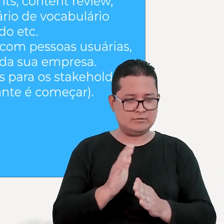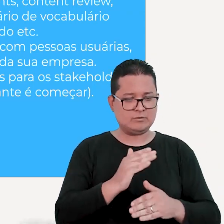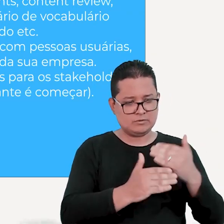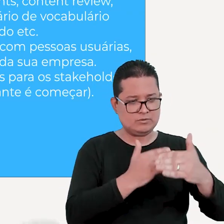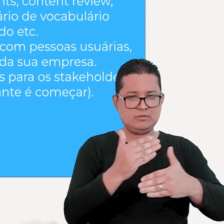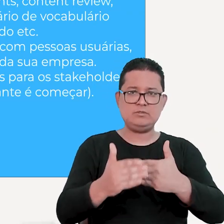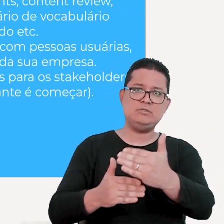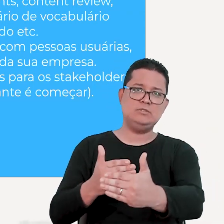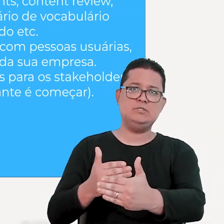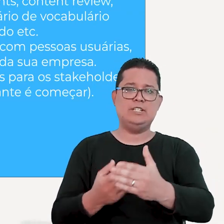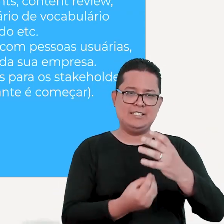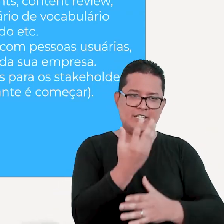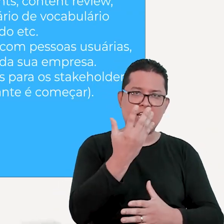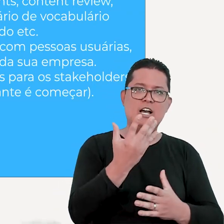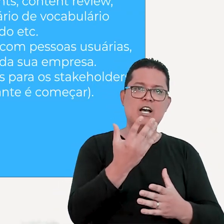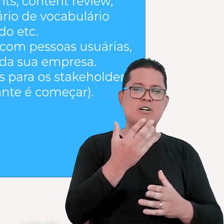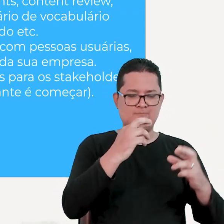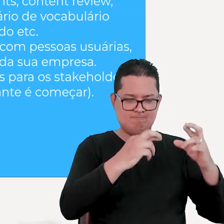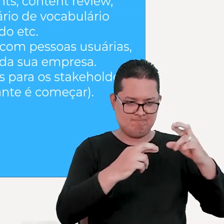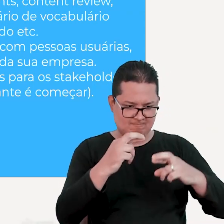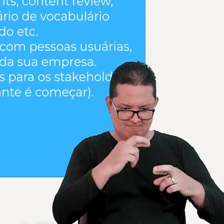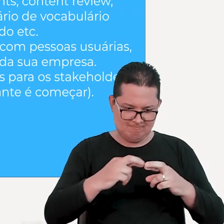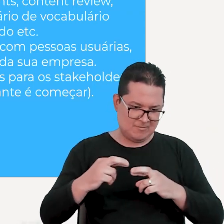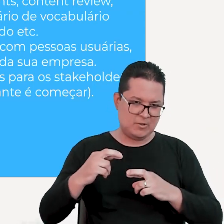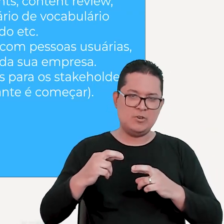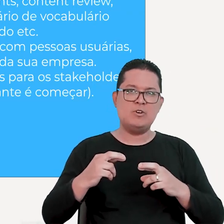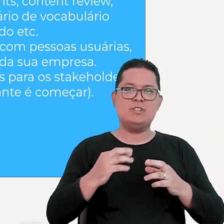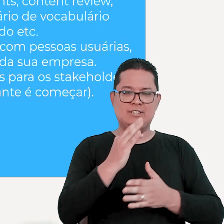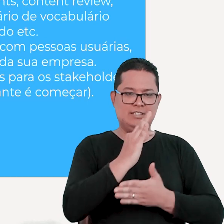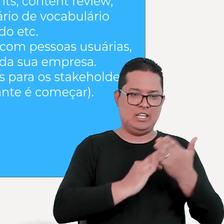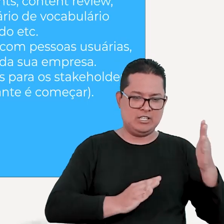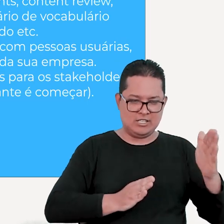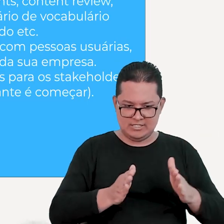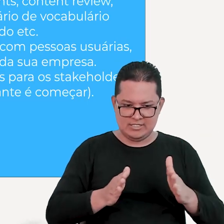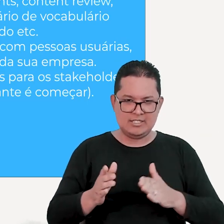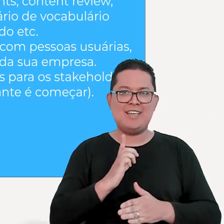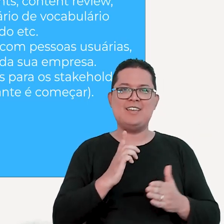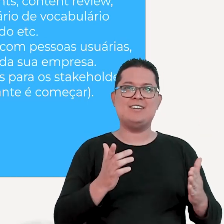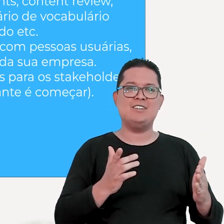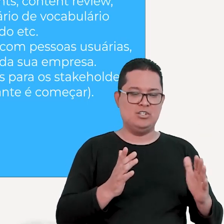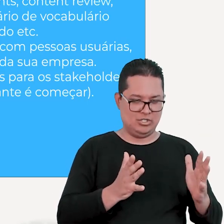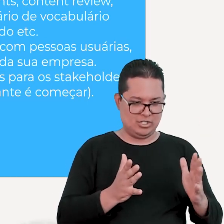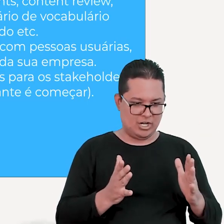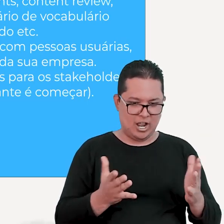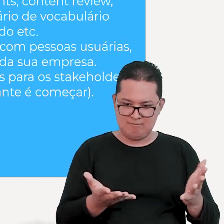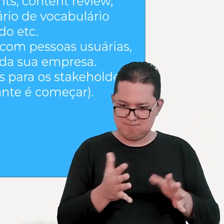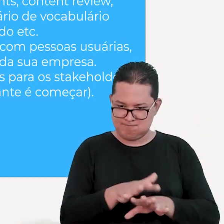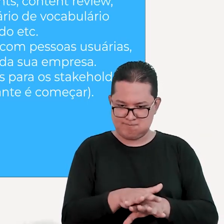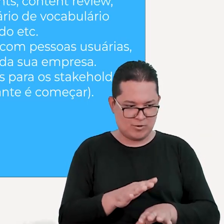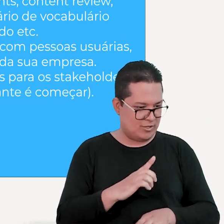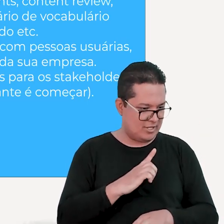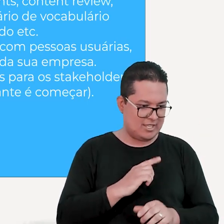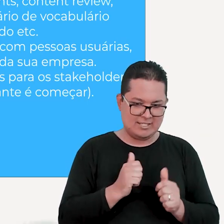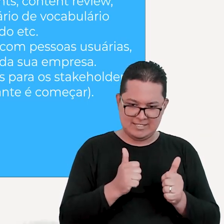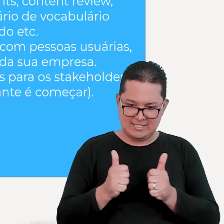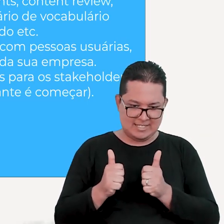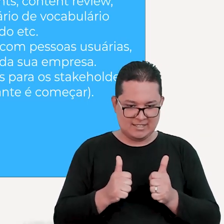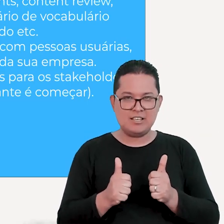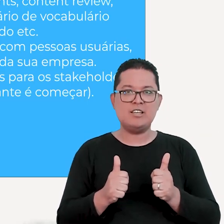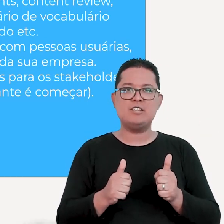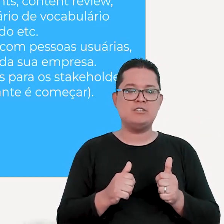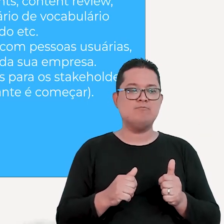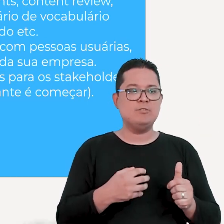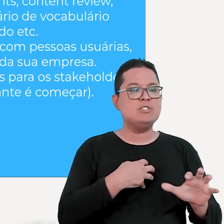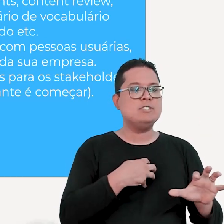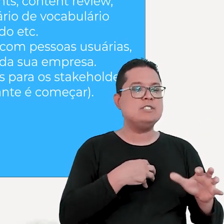de criação, já verificou se o seu texto está acessível, já verificou se ele está inclusivo, se ele está fazendo sentido